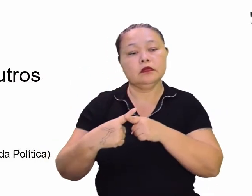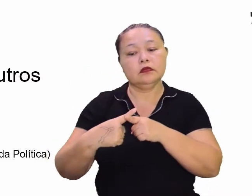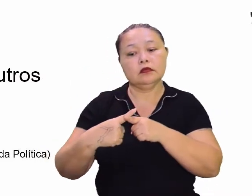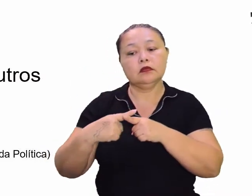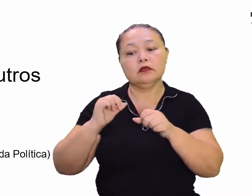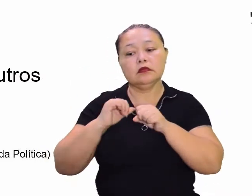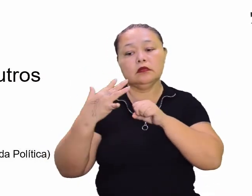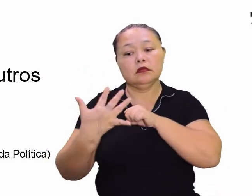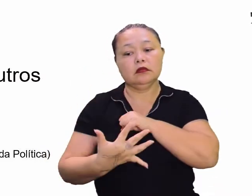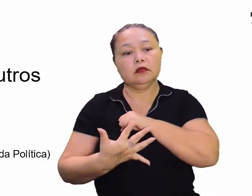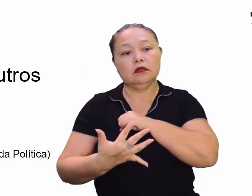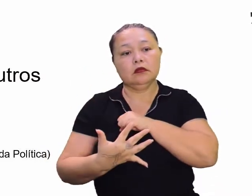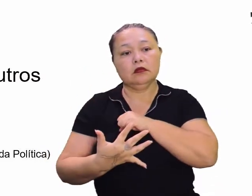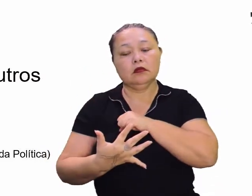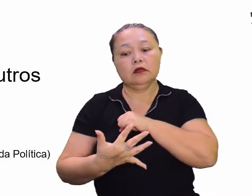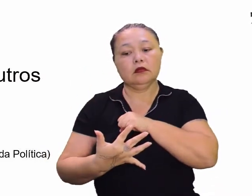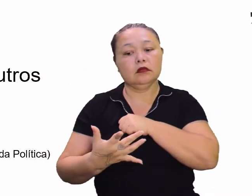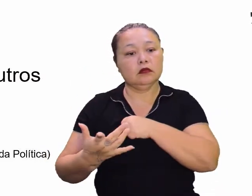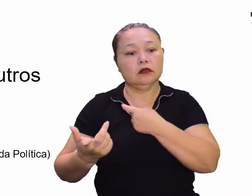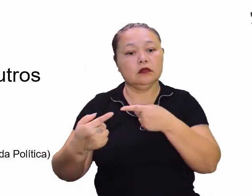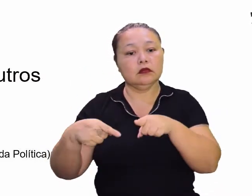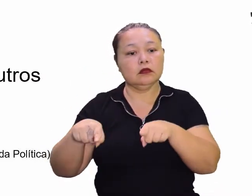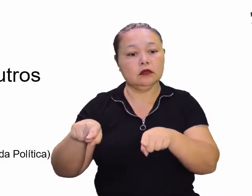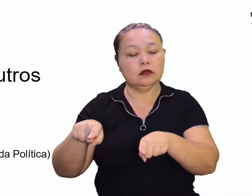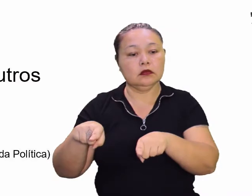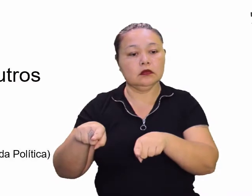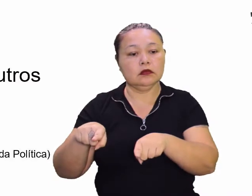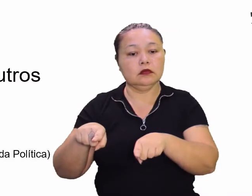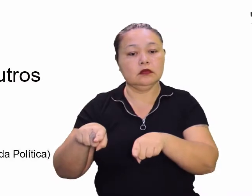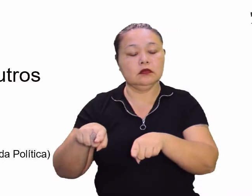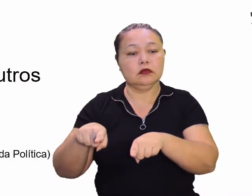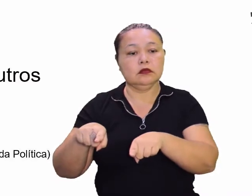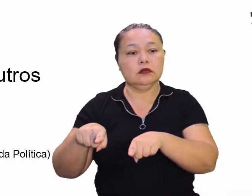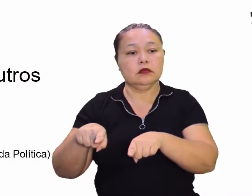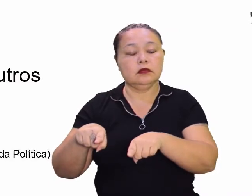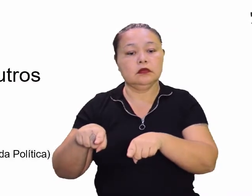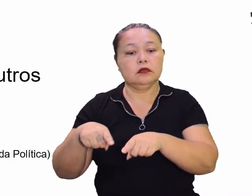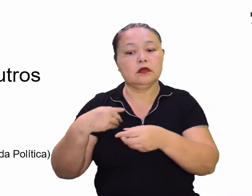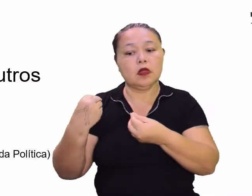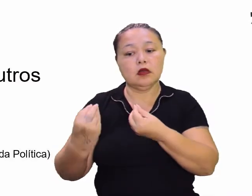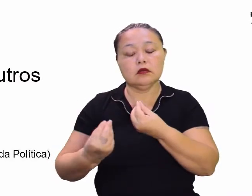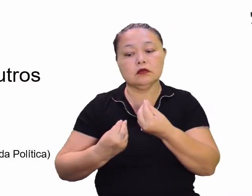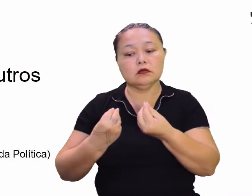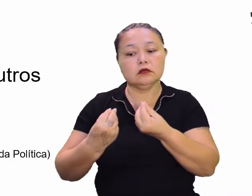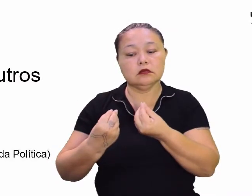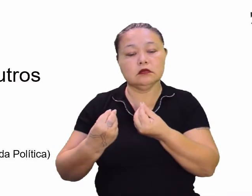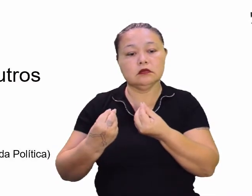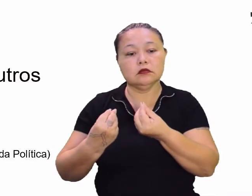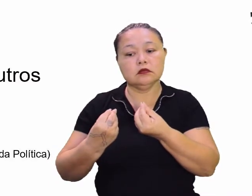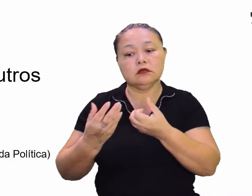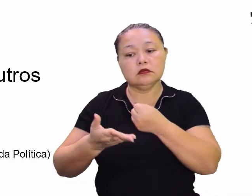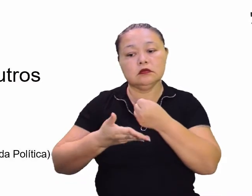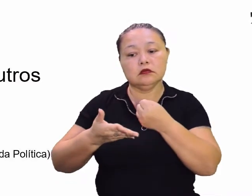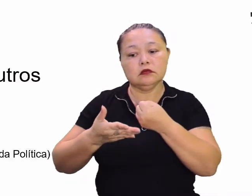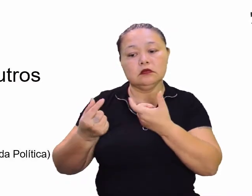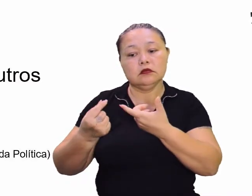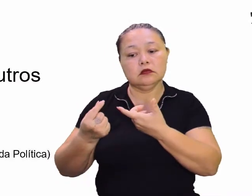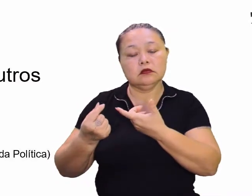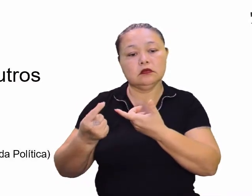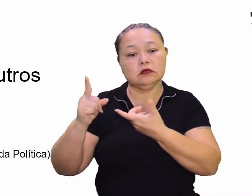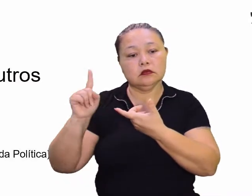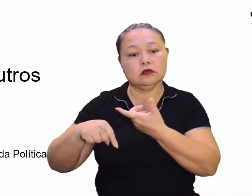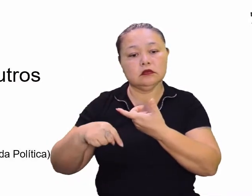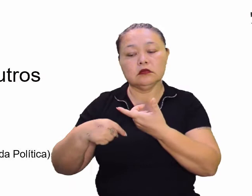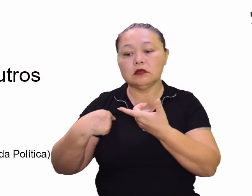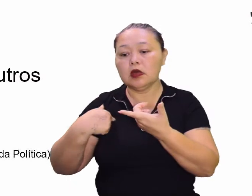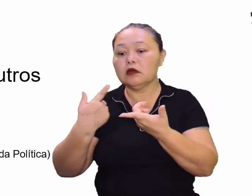dessa pandemia. A questão da fórmula básica, né, da economia é